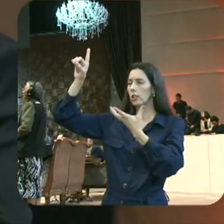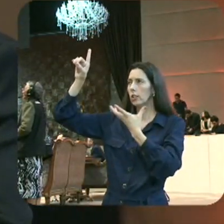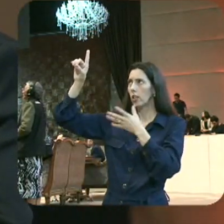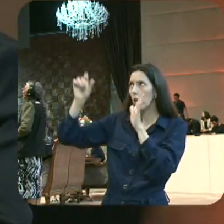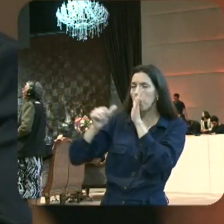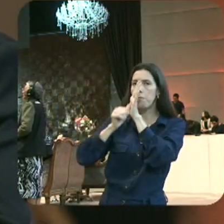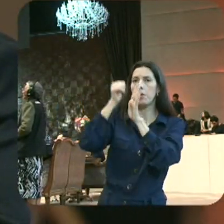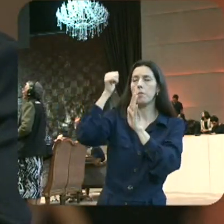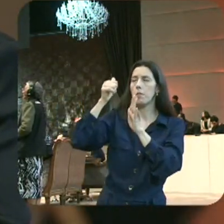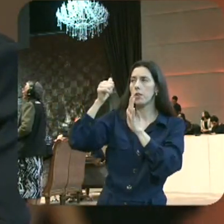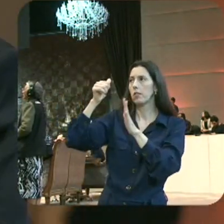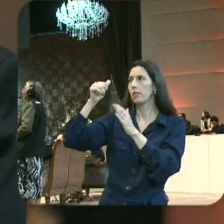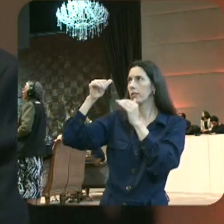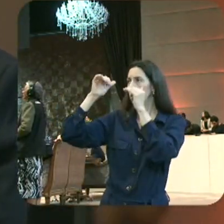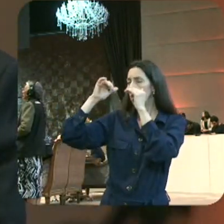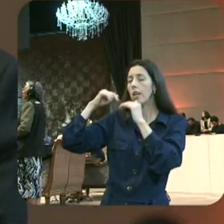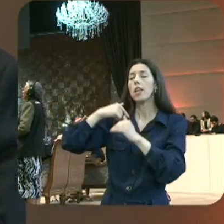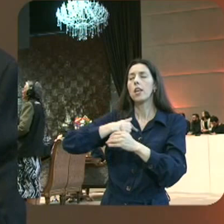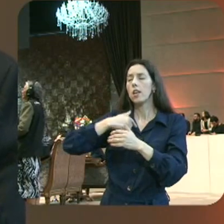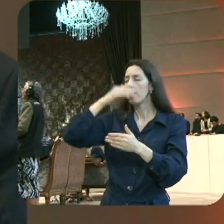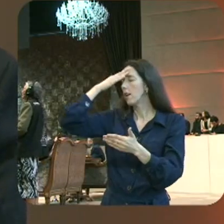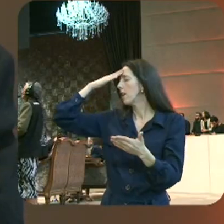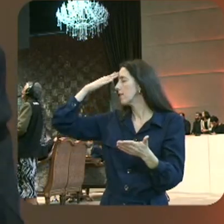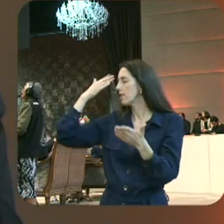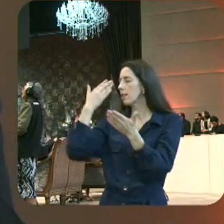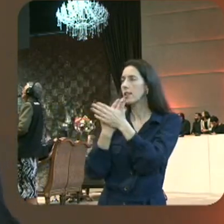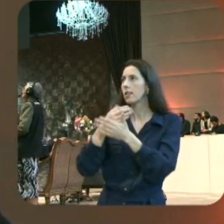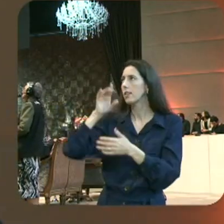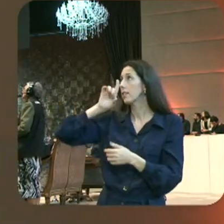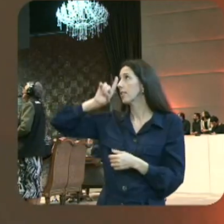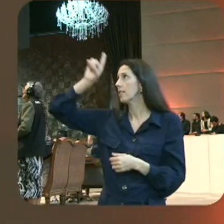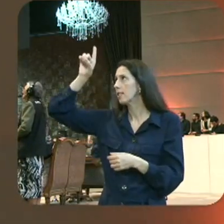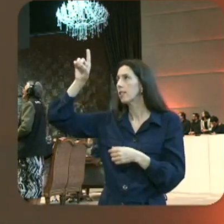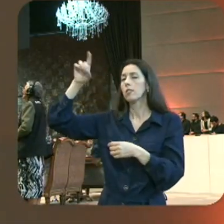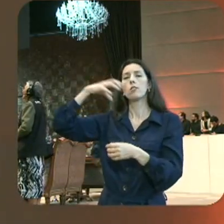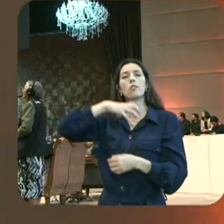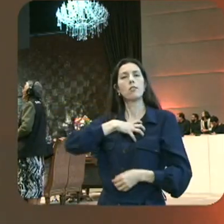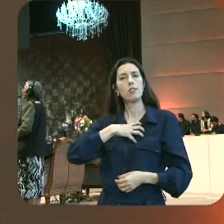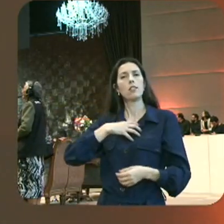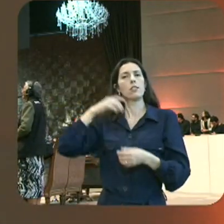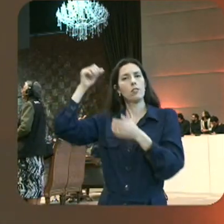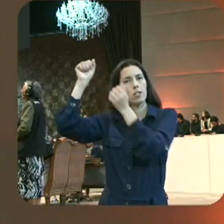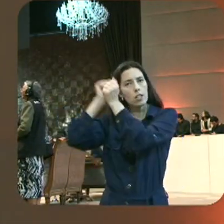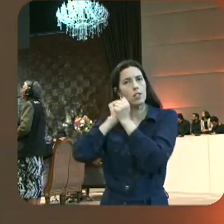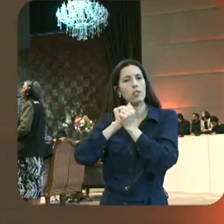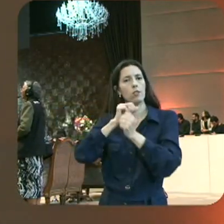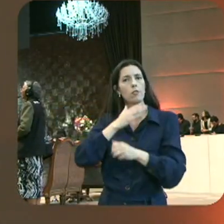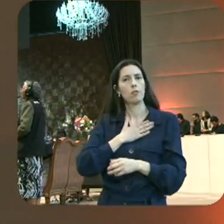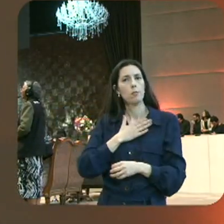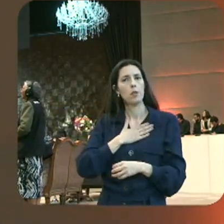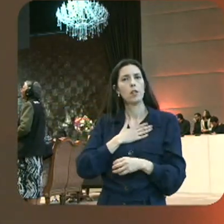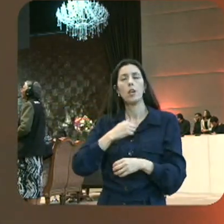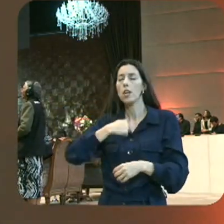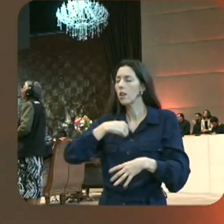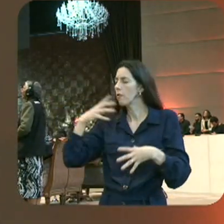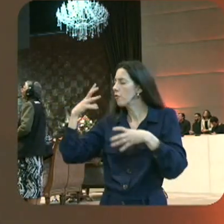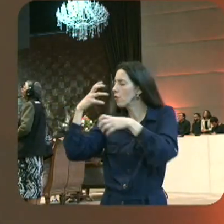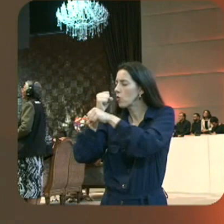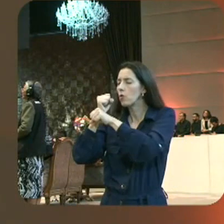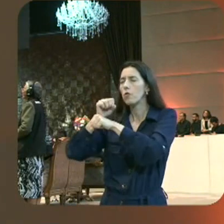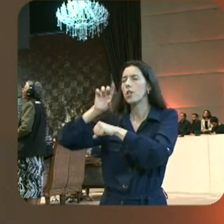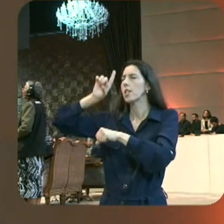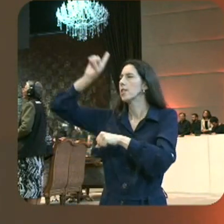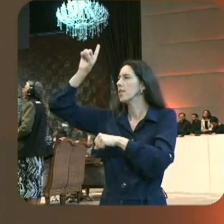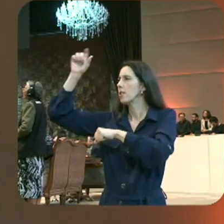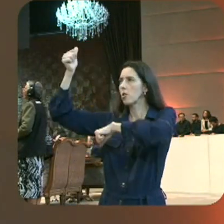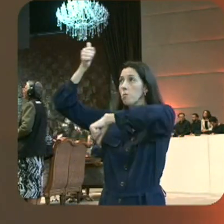vou crê no teu jeito de fazer, e eu vou confiar que o Senhor é